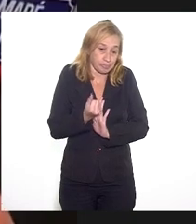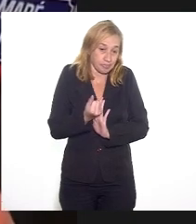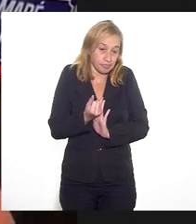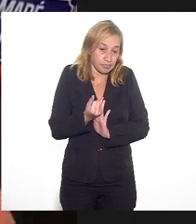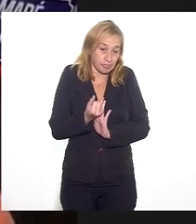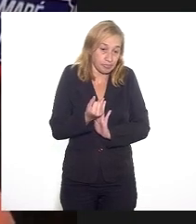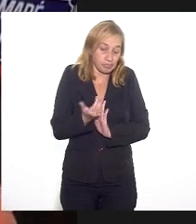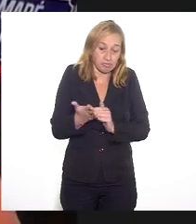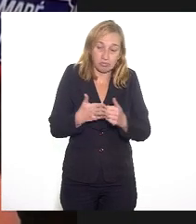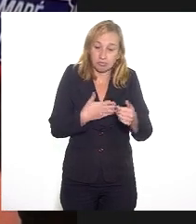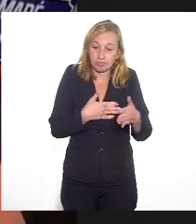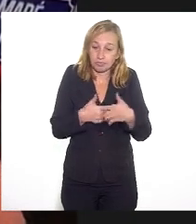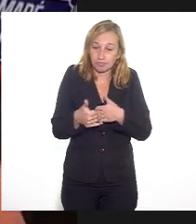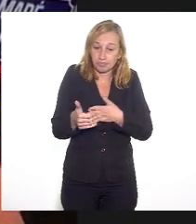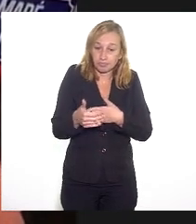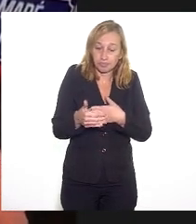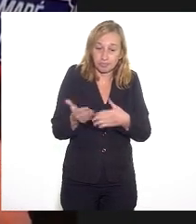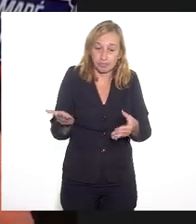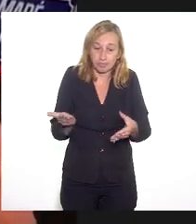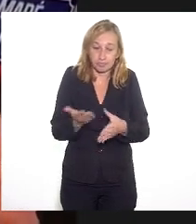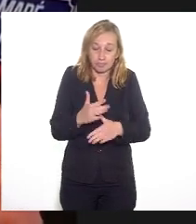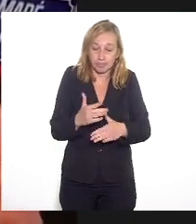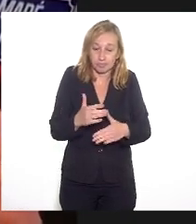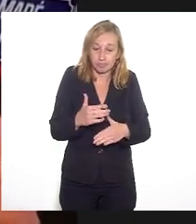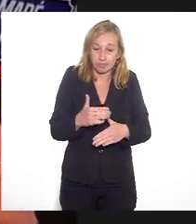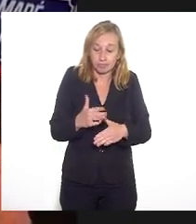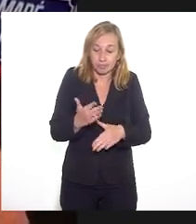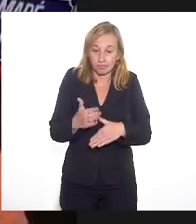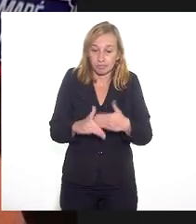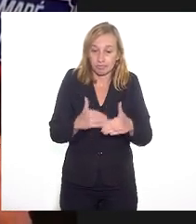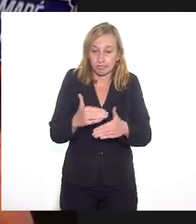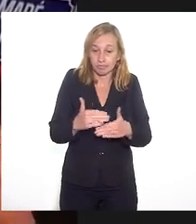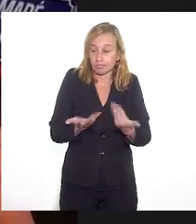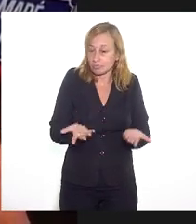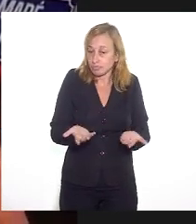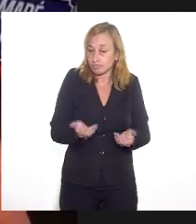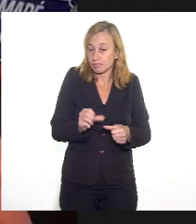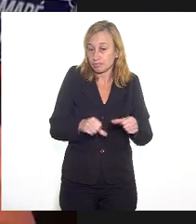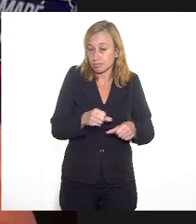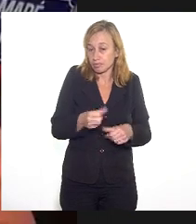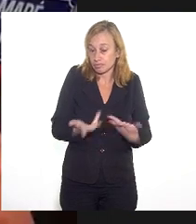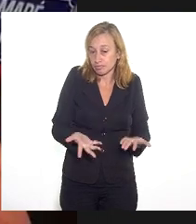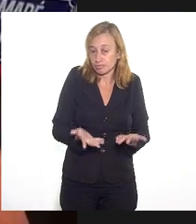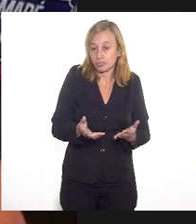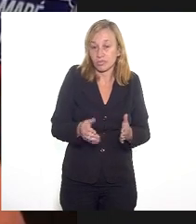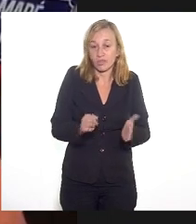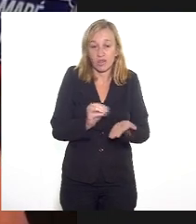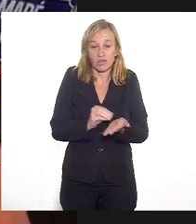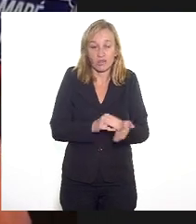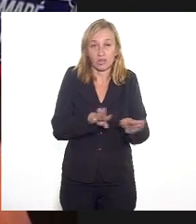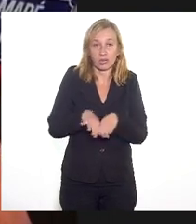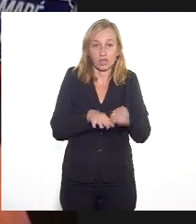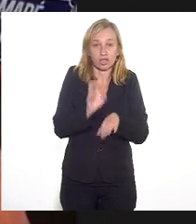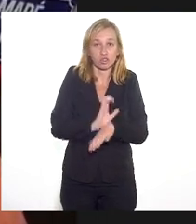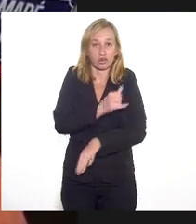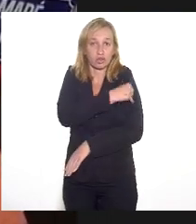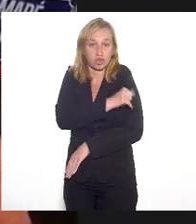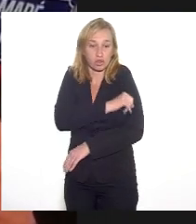orçamentárias qualquer processo de mudança significativa no que tange às desigualdades no Estado do Rio de